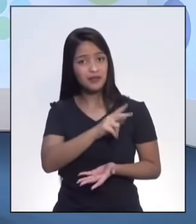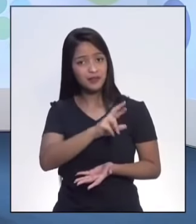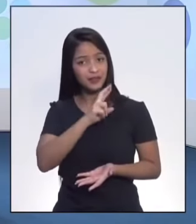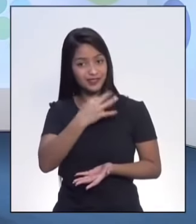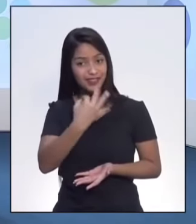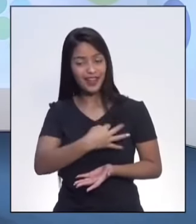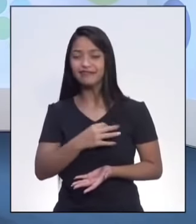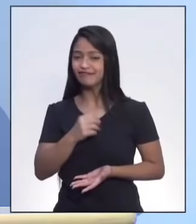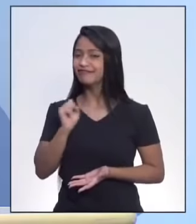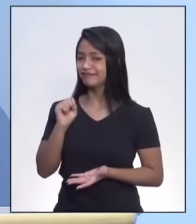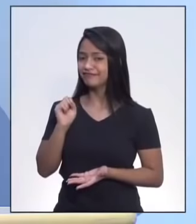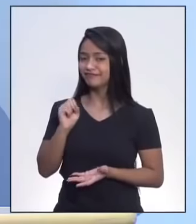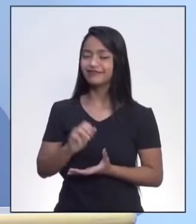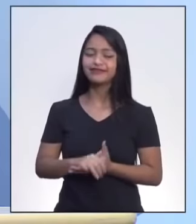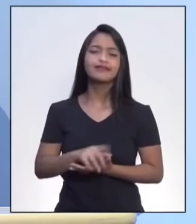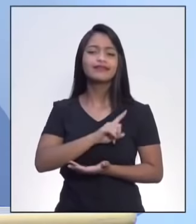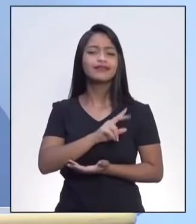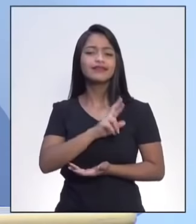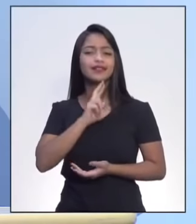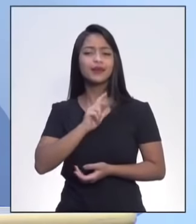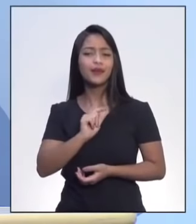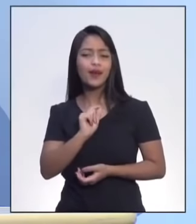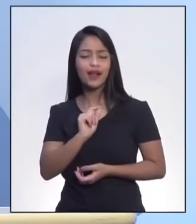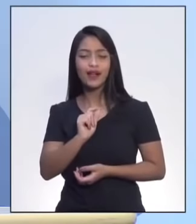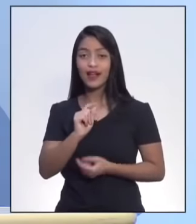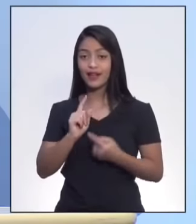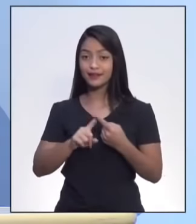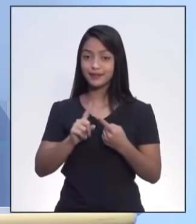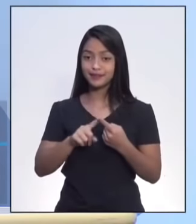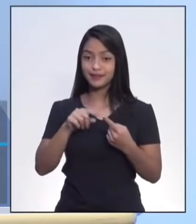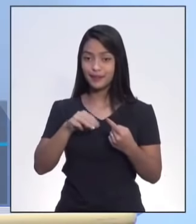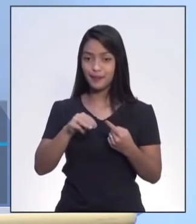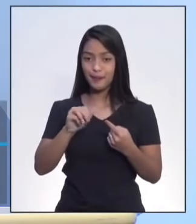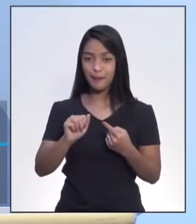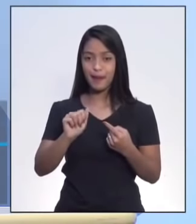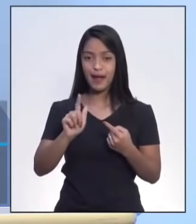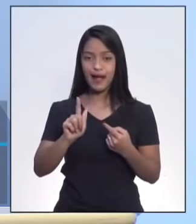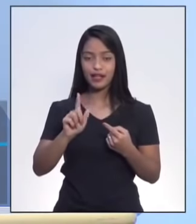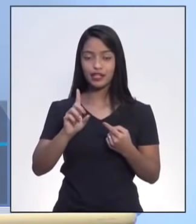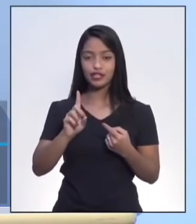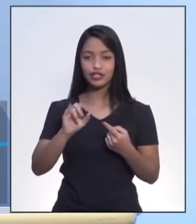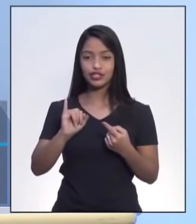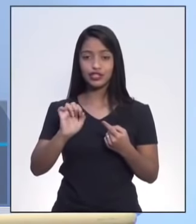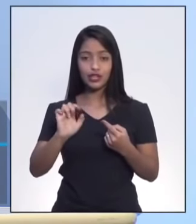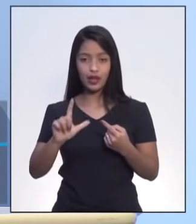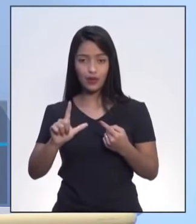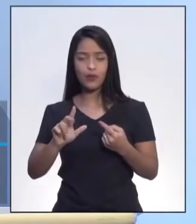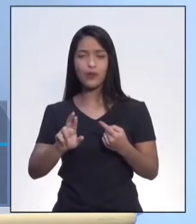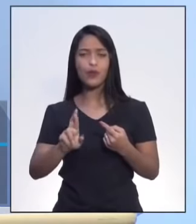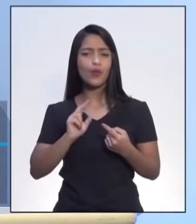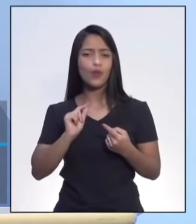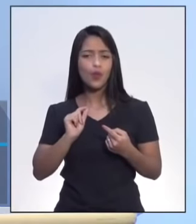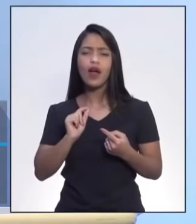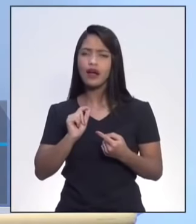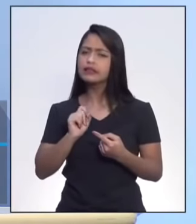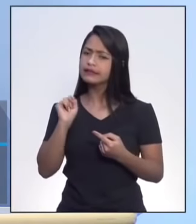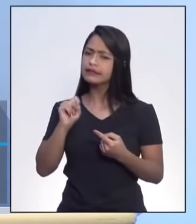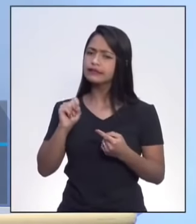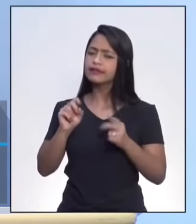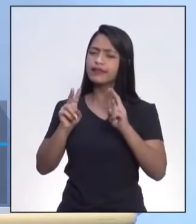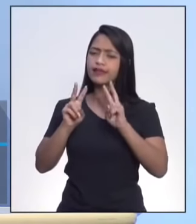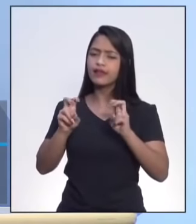eles responderam? Olha, a Magdiel, acho que é Magdiel, acabou de colocar sim sobre notícias